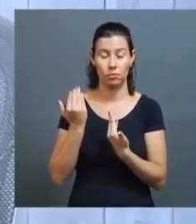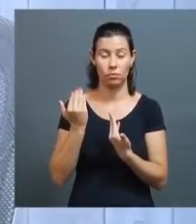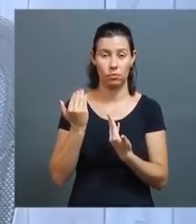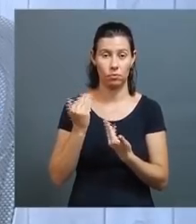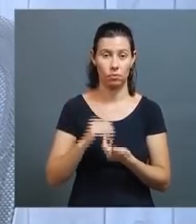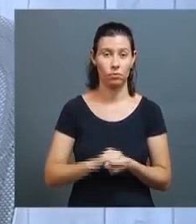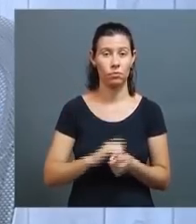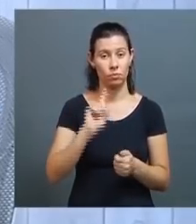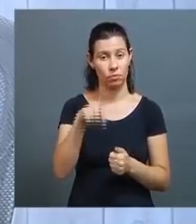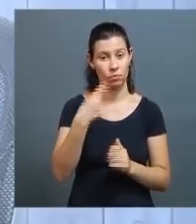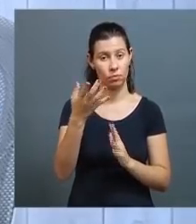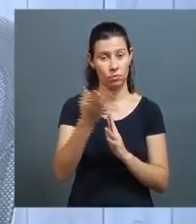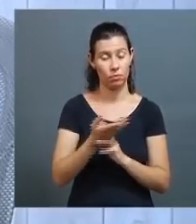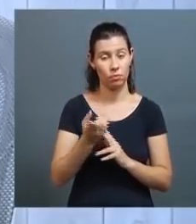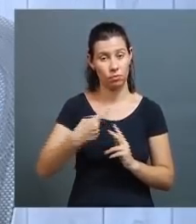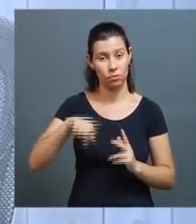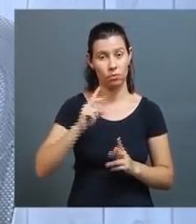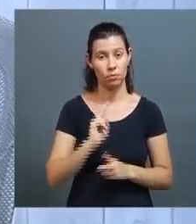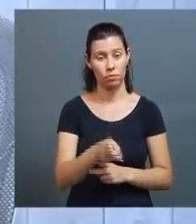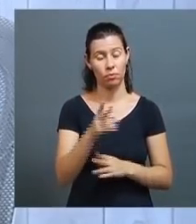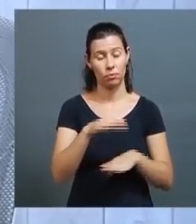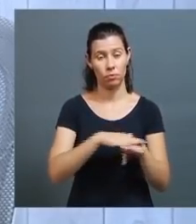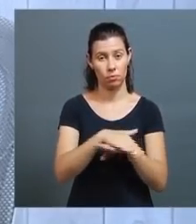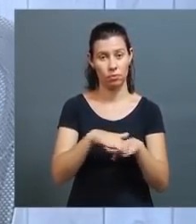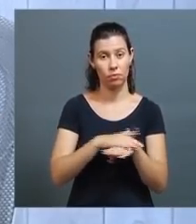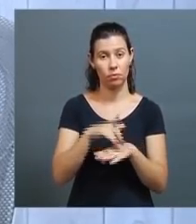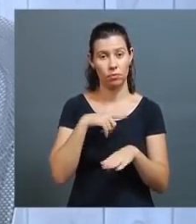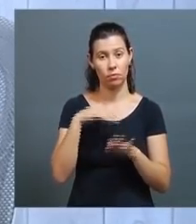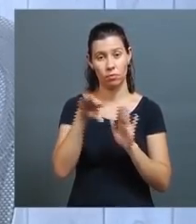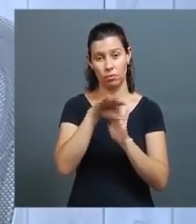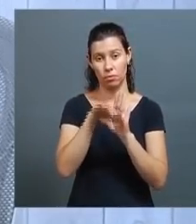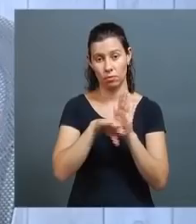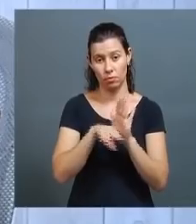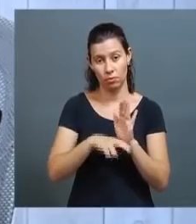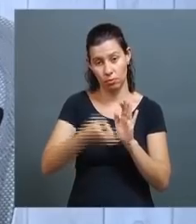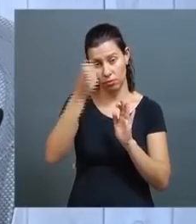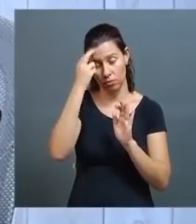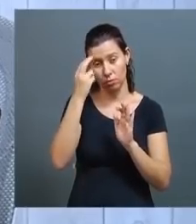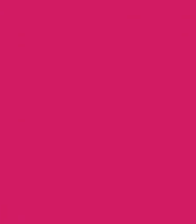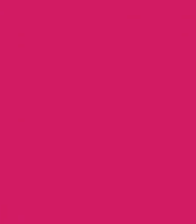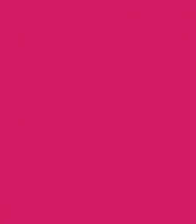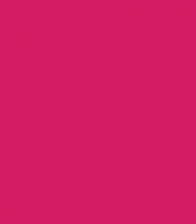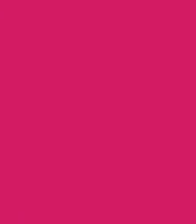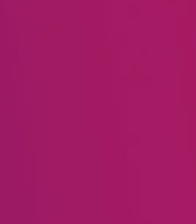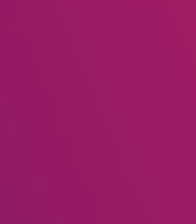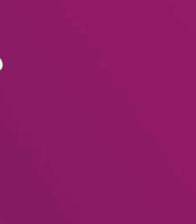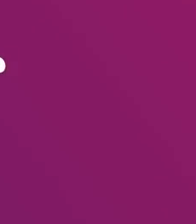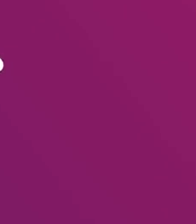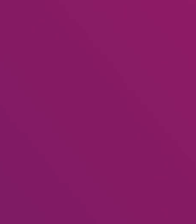996397880. No próximo bloco, a gente continua a nossa entrevista e tem ainda a agenda de eventos dessa semana aqui na UFO.